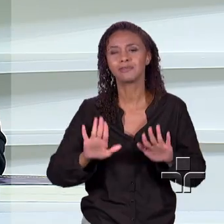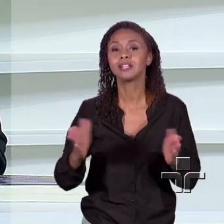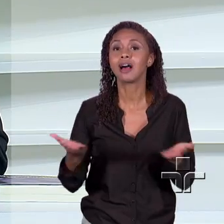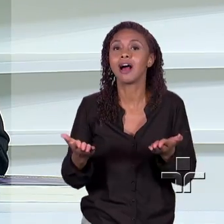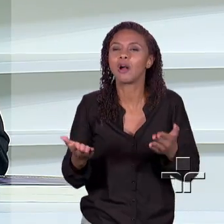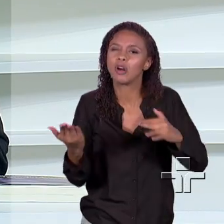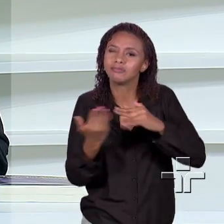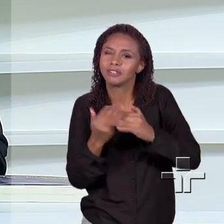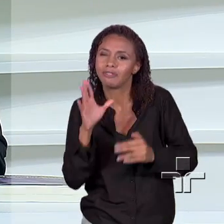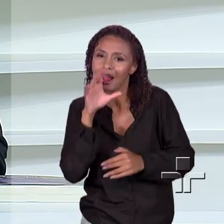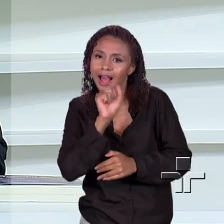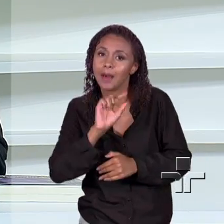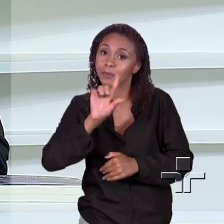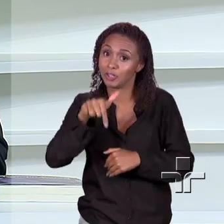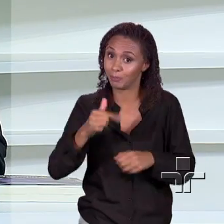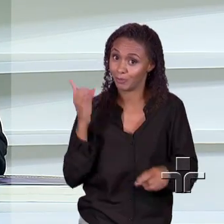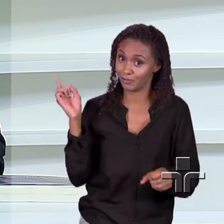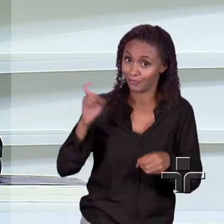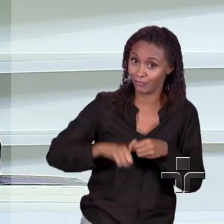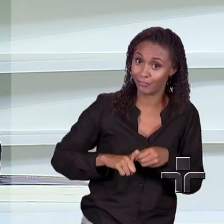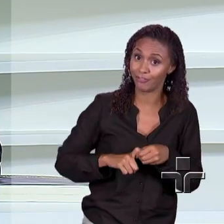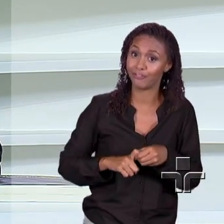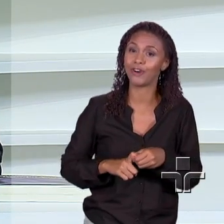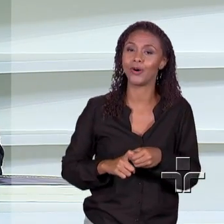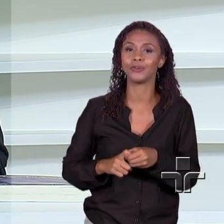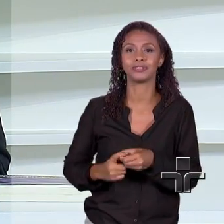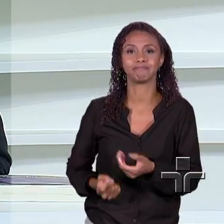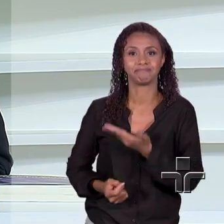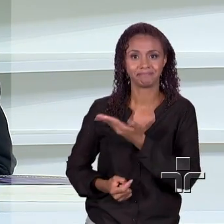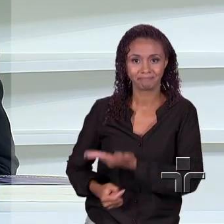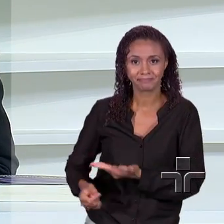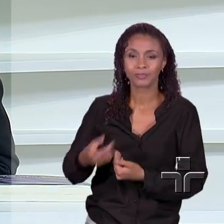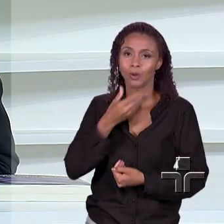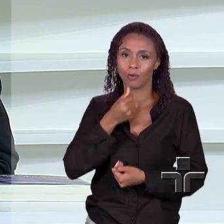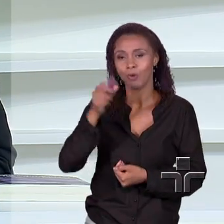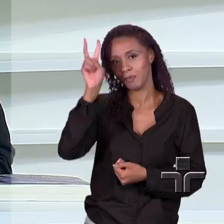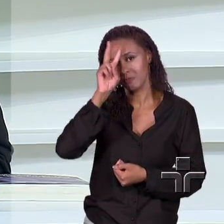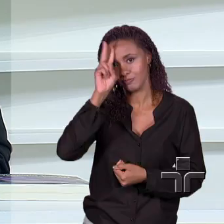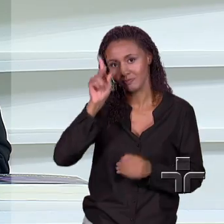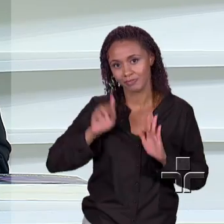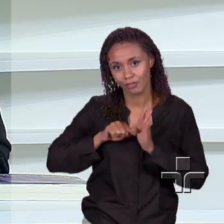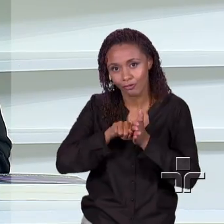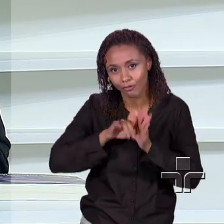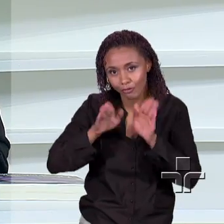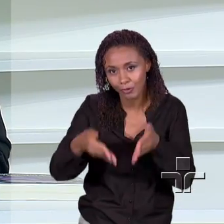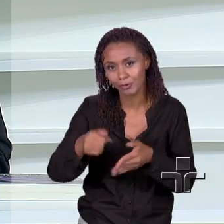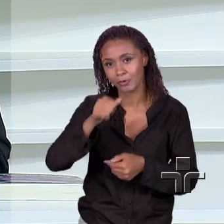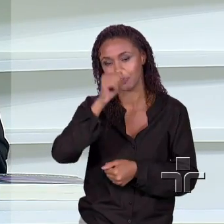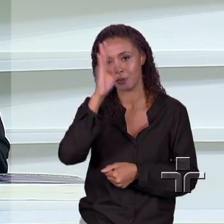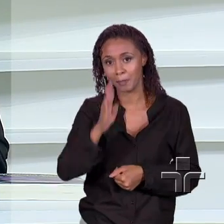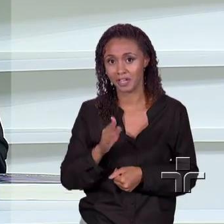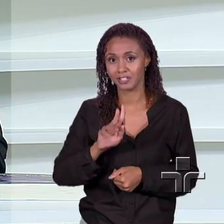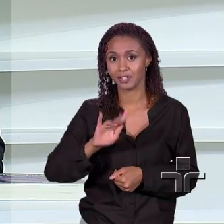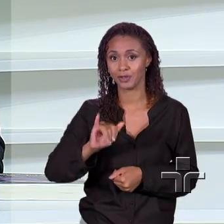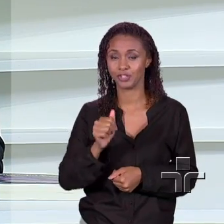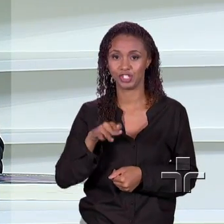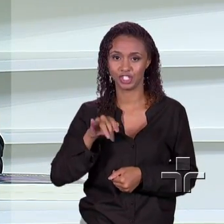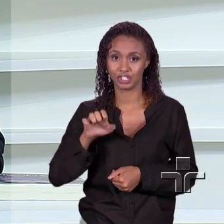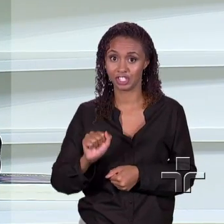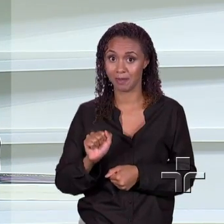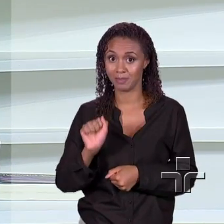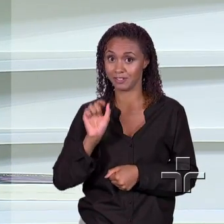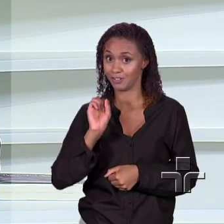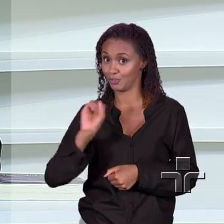rápido intervalo e voltamos já com o historiador brasilianista James Green. Não saia daí, voltamos